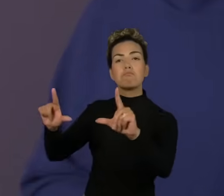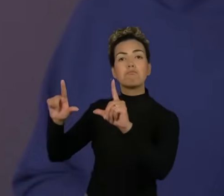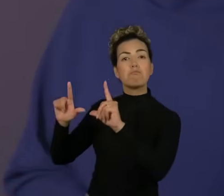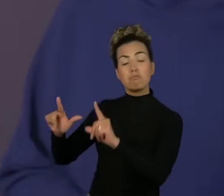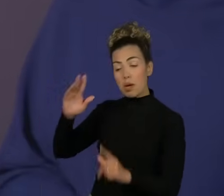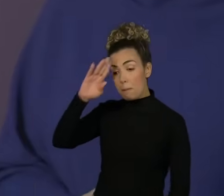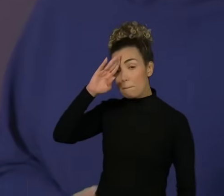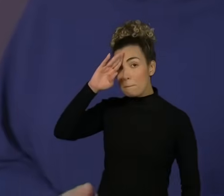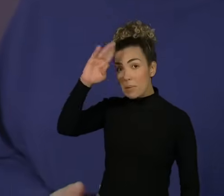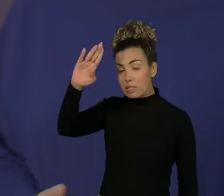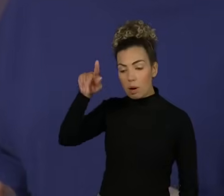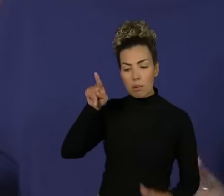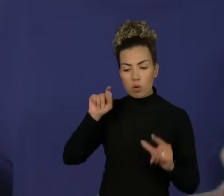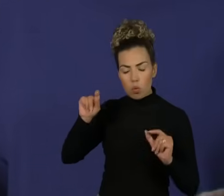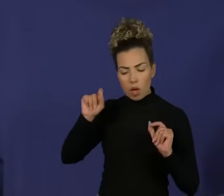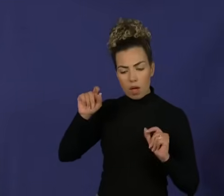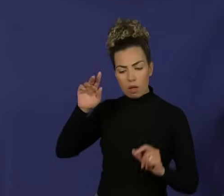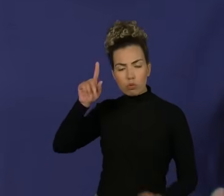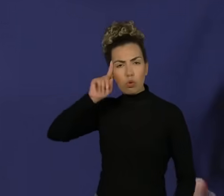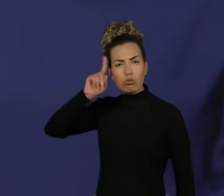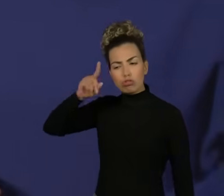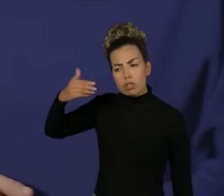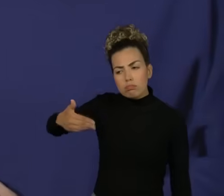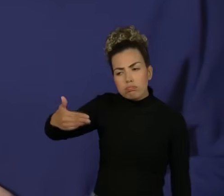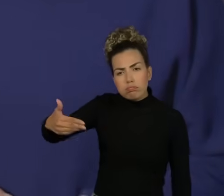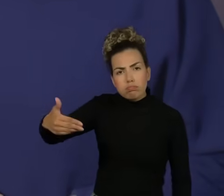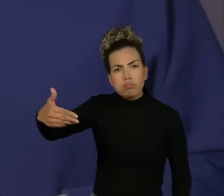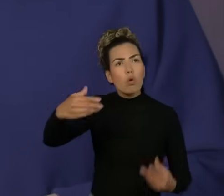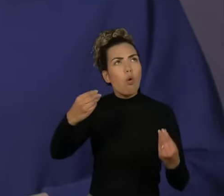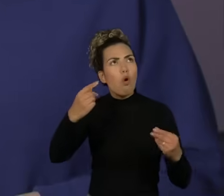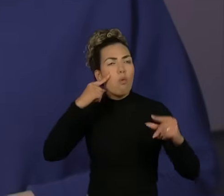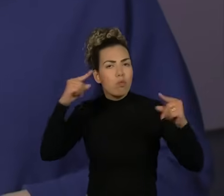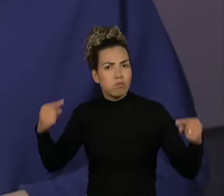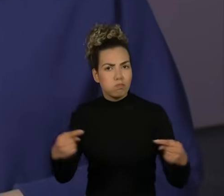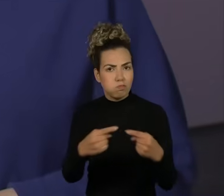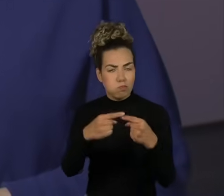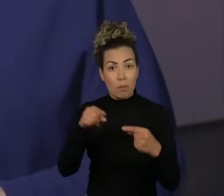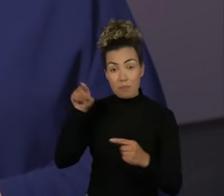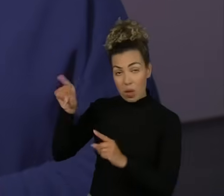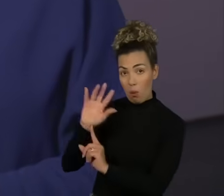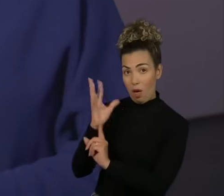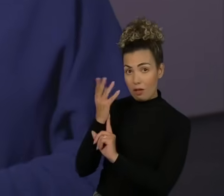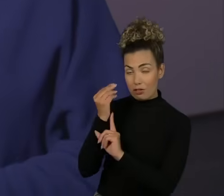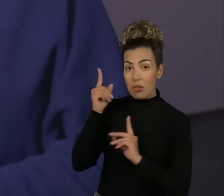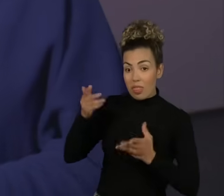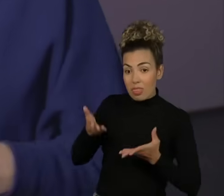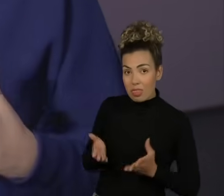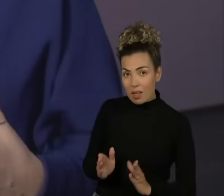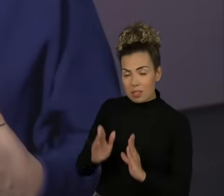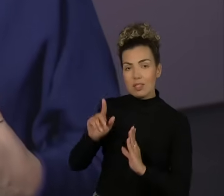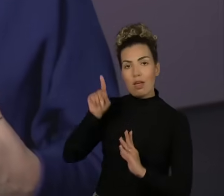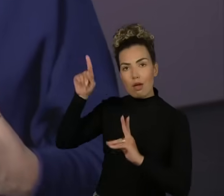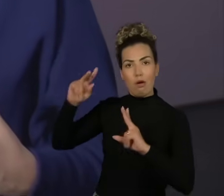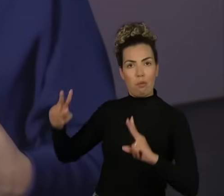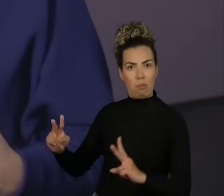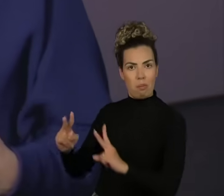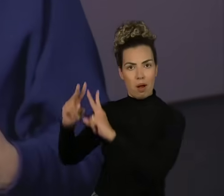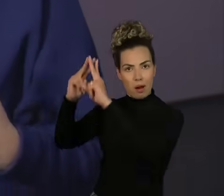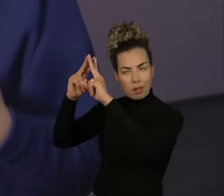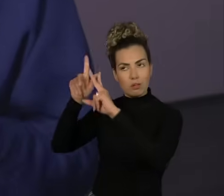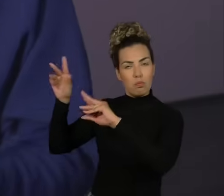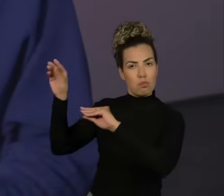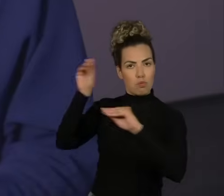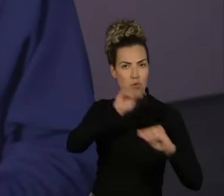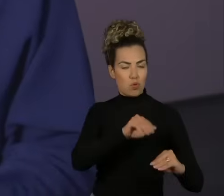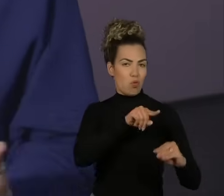do pintor Monet. Ele nasceu em Paris e passou a infância na Normandia, na França. O pai queria que se